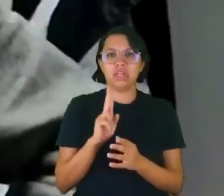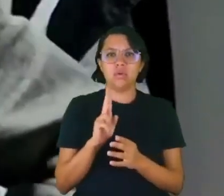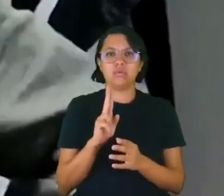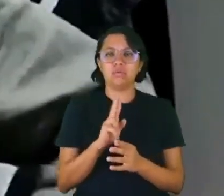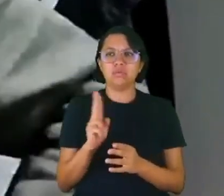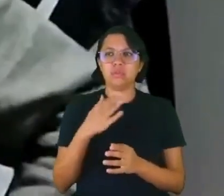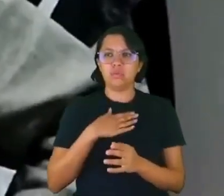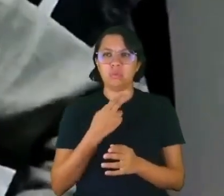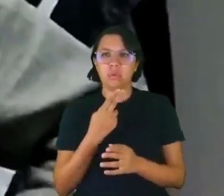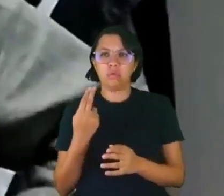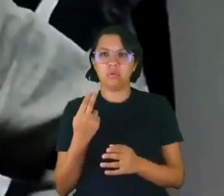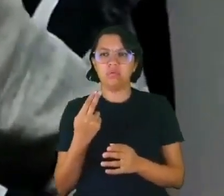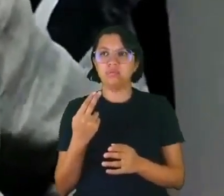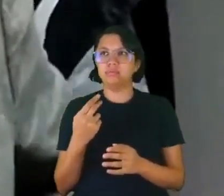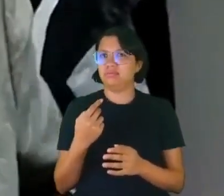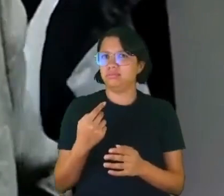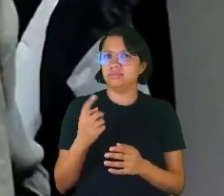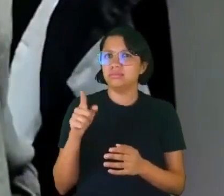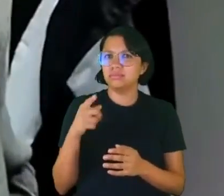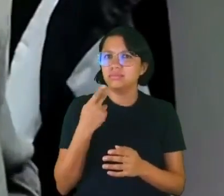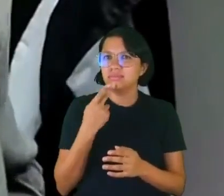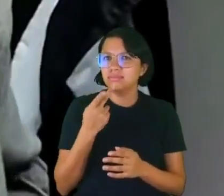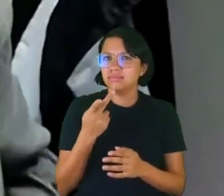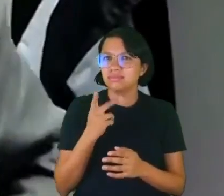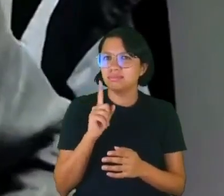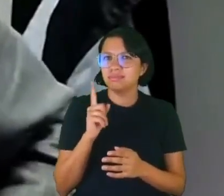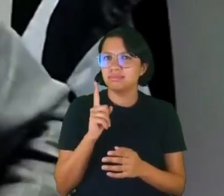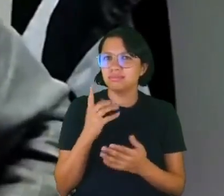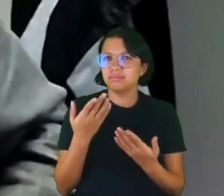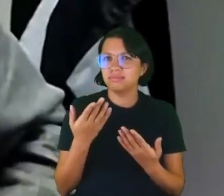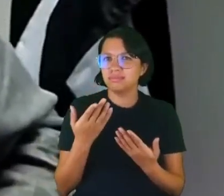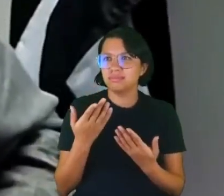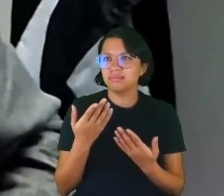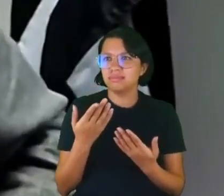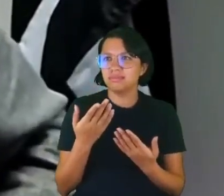era não uma corrida de Fórmula 1, teve